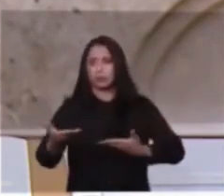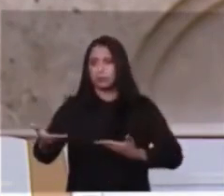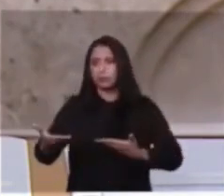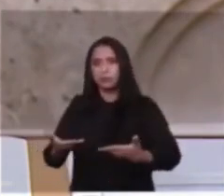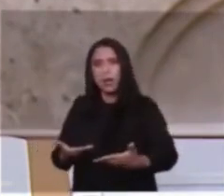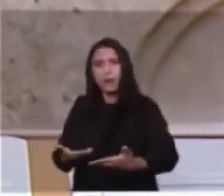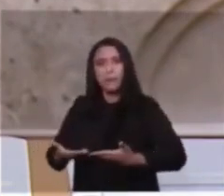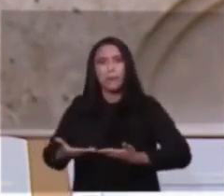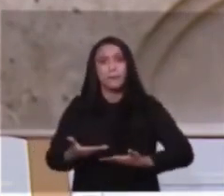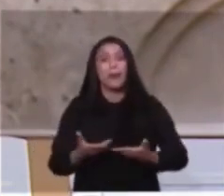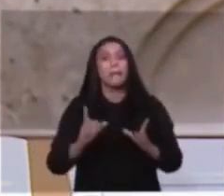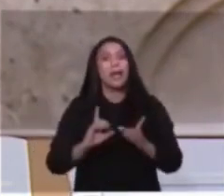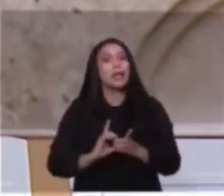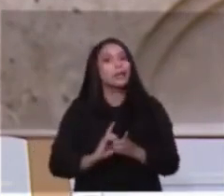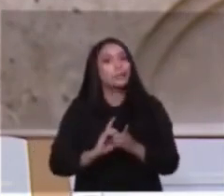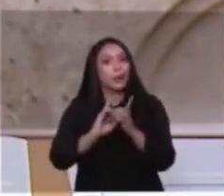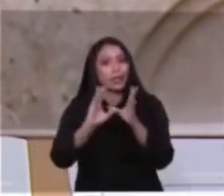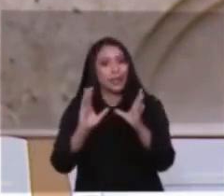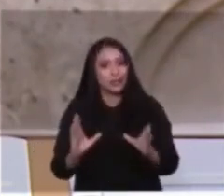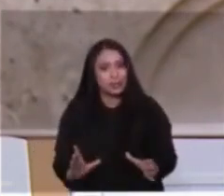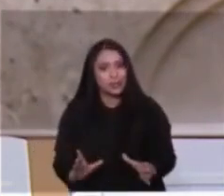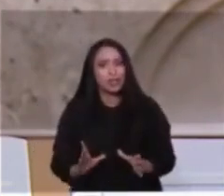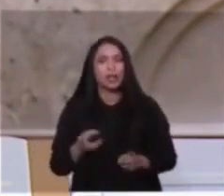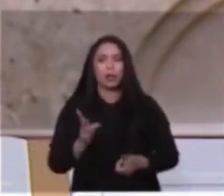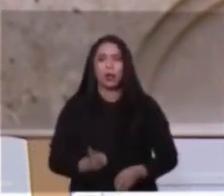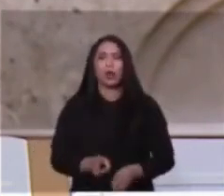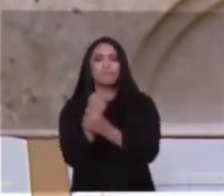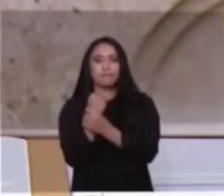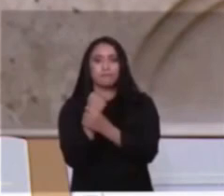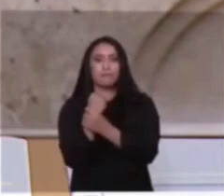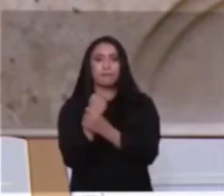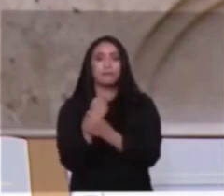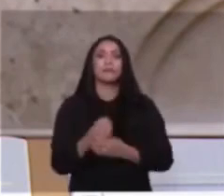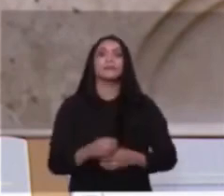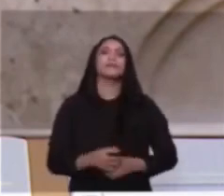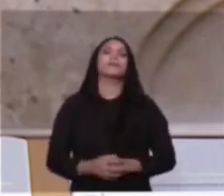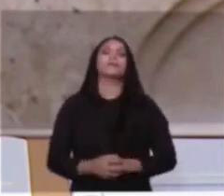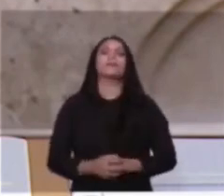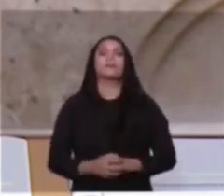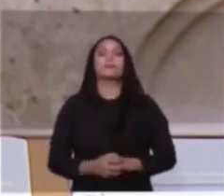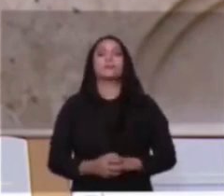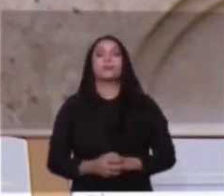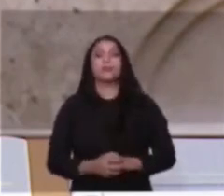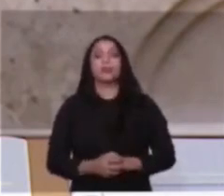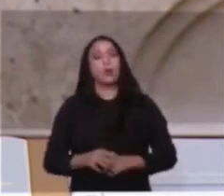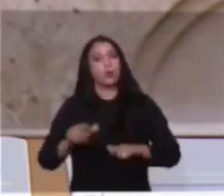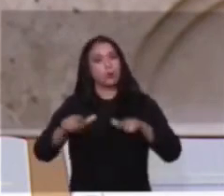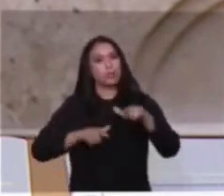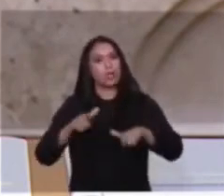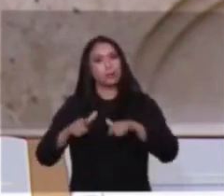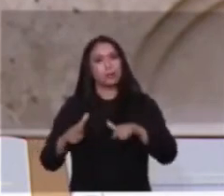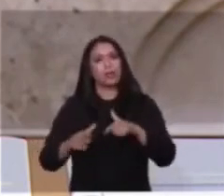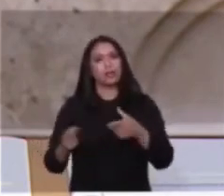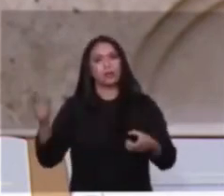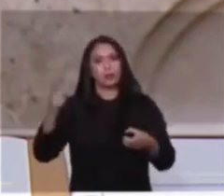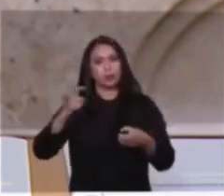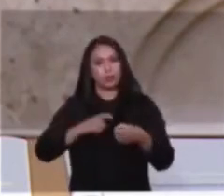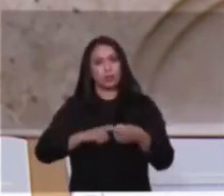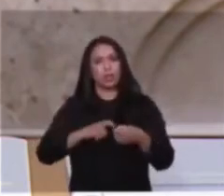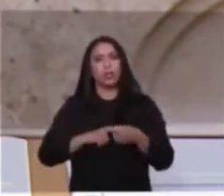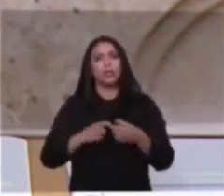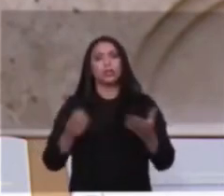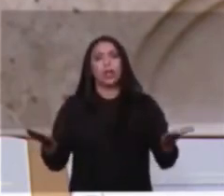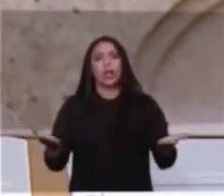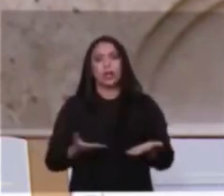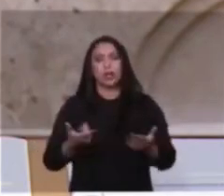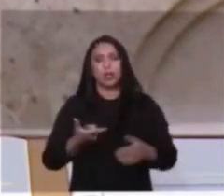ela, democracia, continue inabalável. Esta retomada de trabalhos do segundo período do ano judiciário